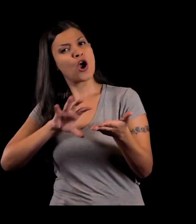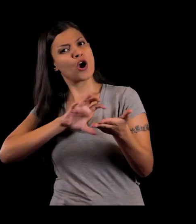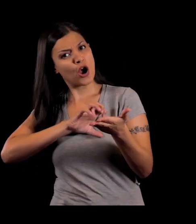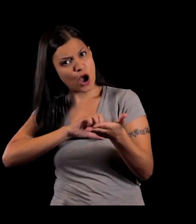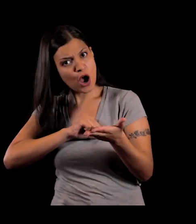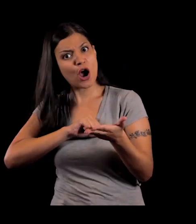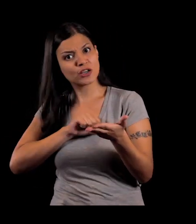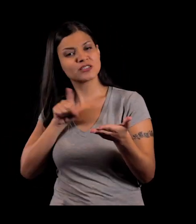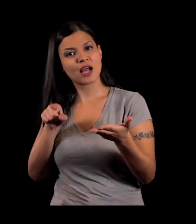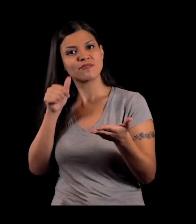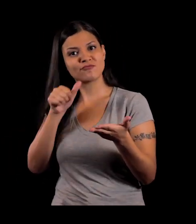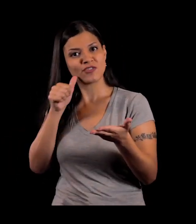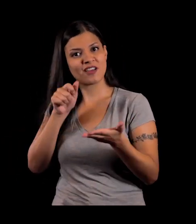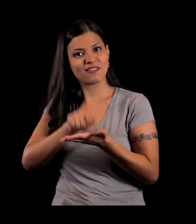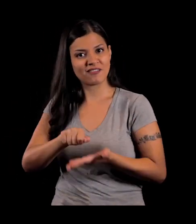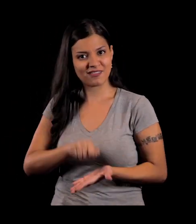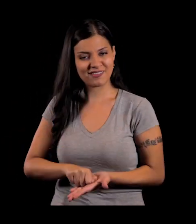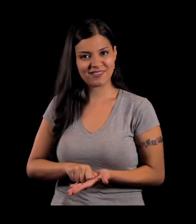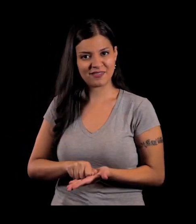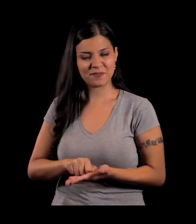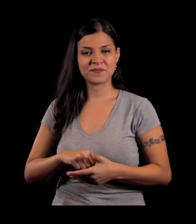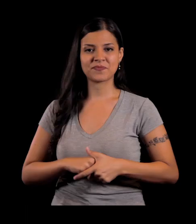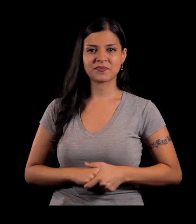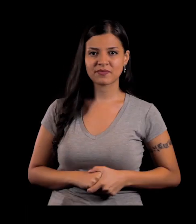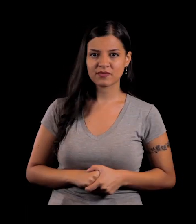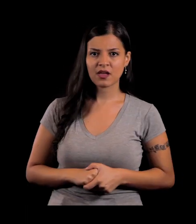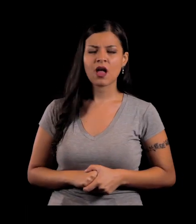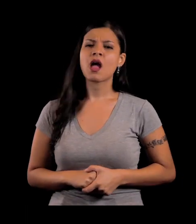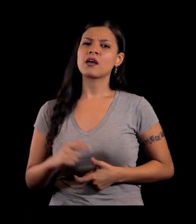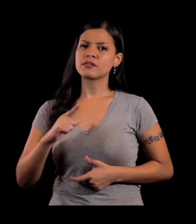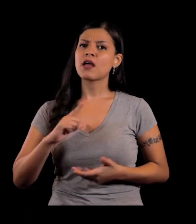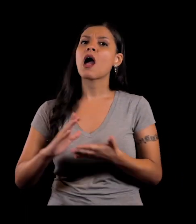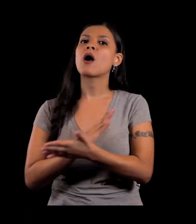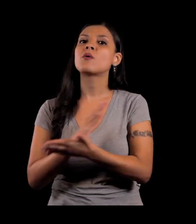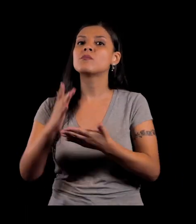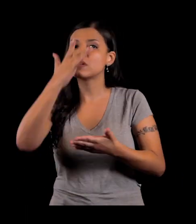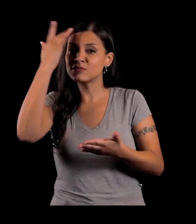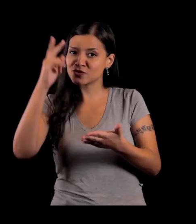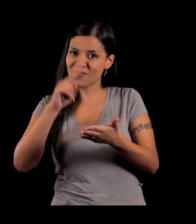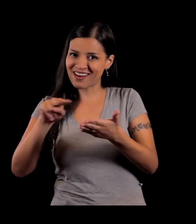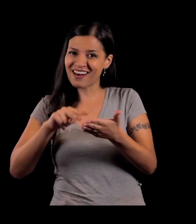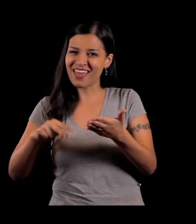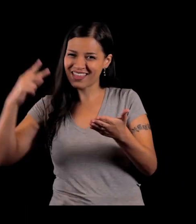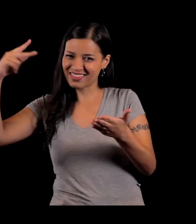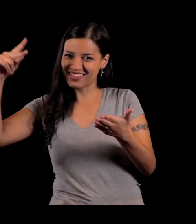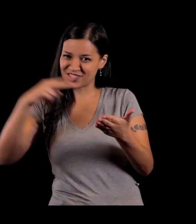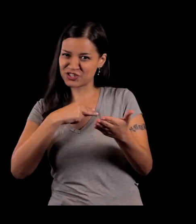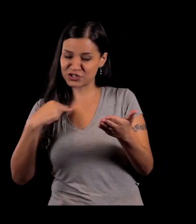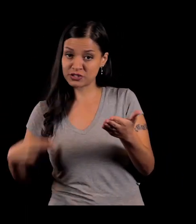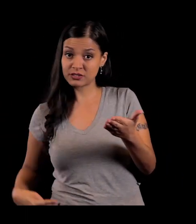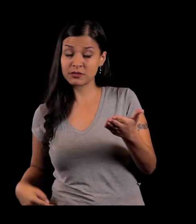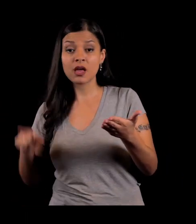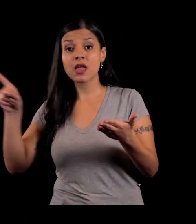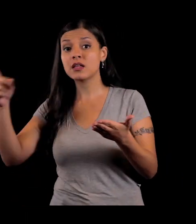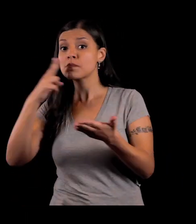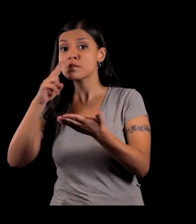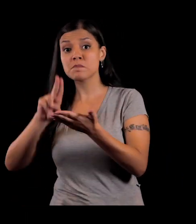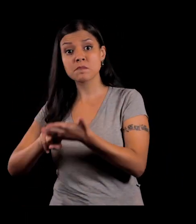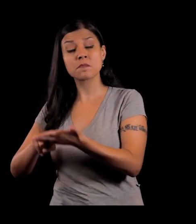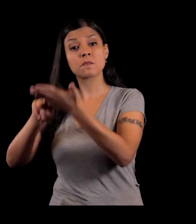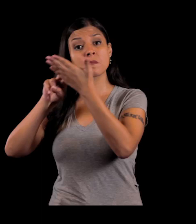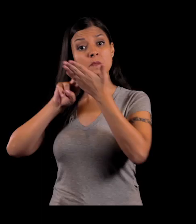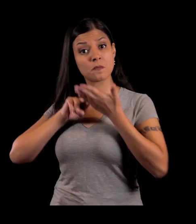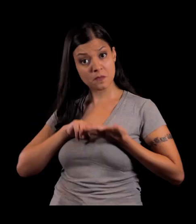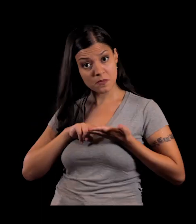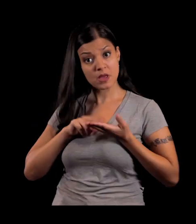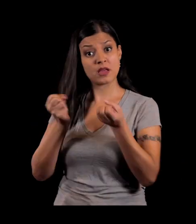desta escritora. E até há leitores que me escreveram cartas dizendo que